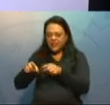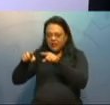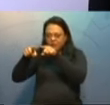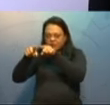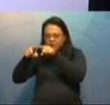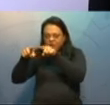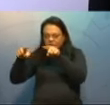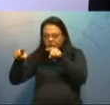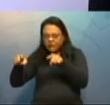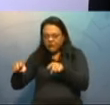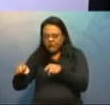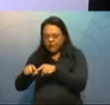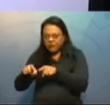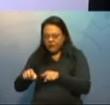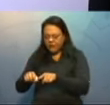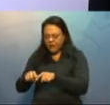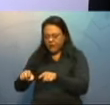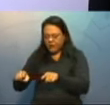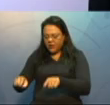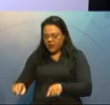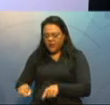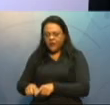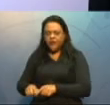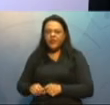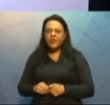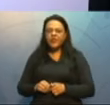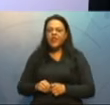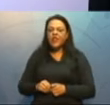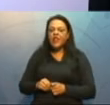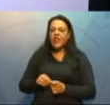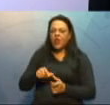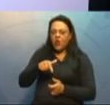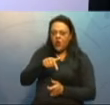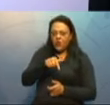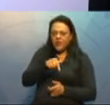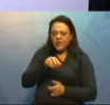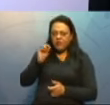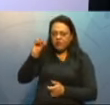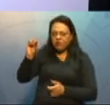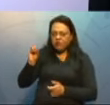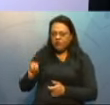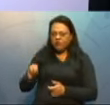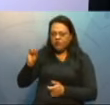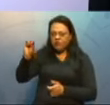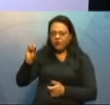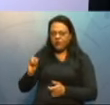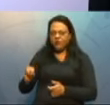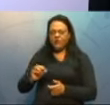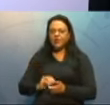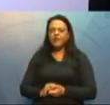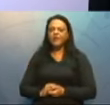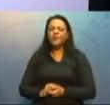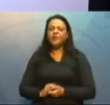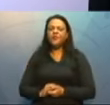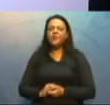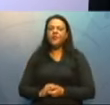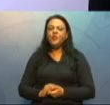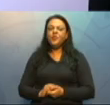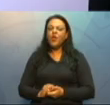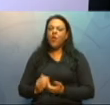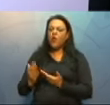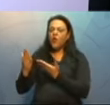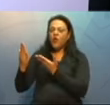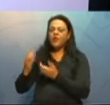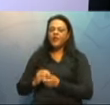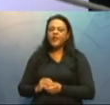dois quadradinhos, e distribuir os sete elementos dentro do quadradinho, dos dois